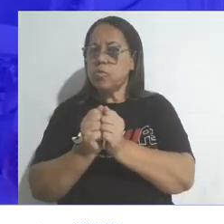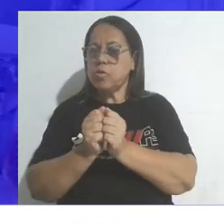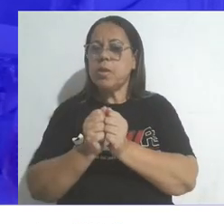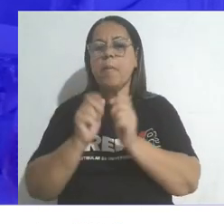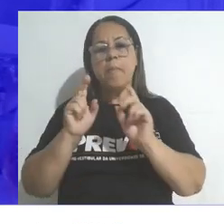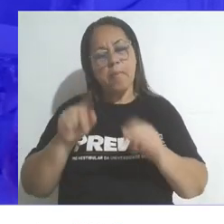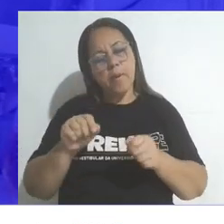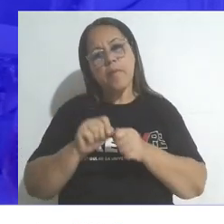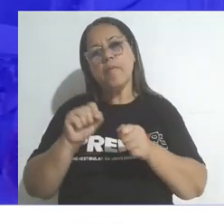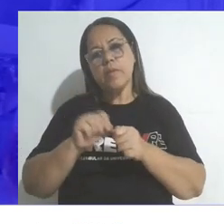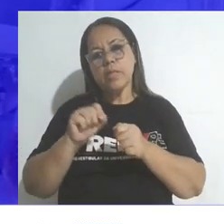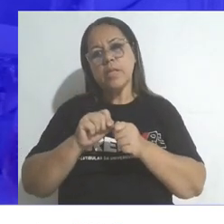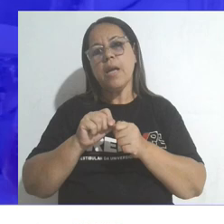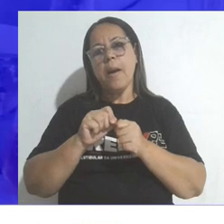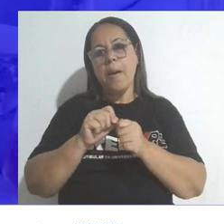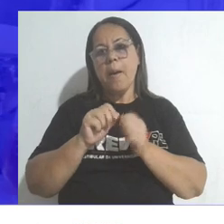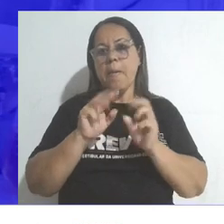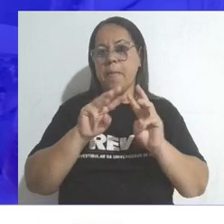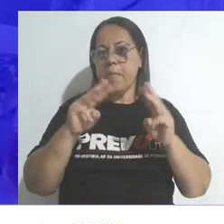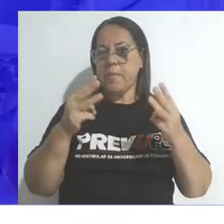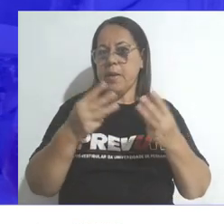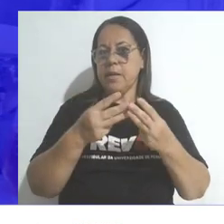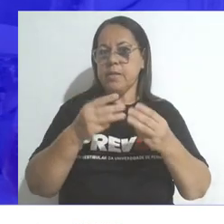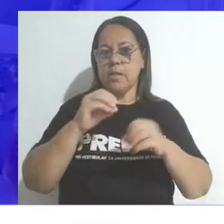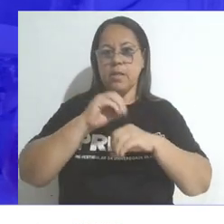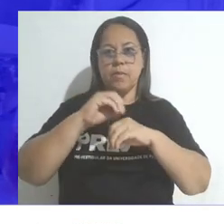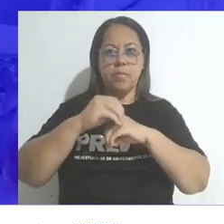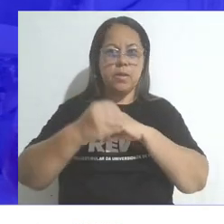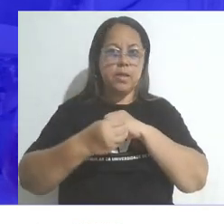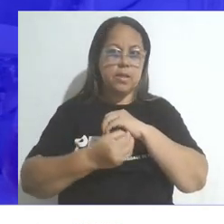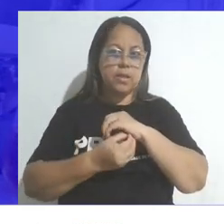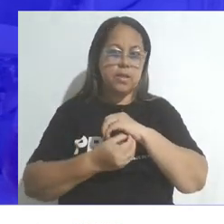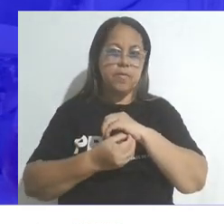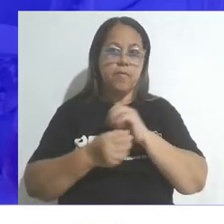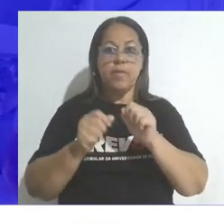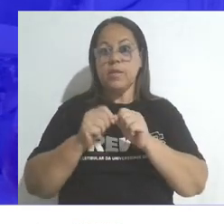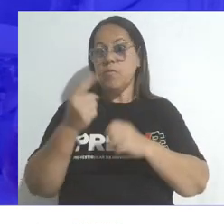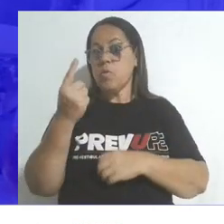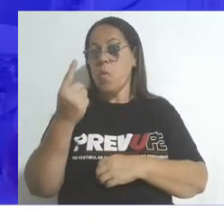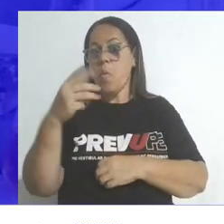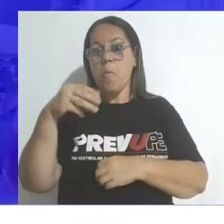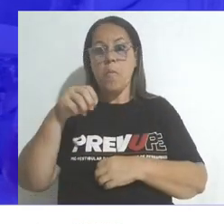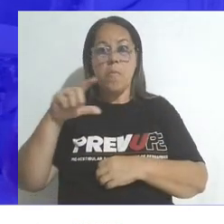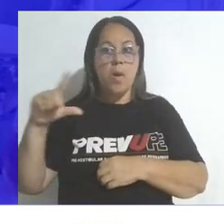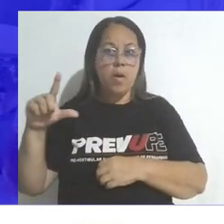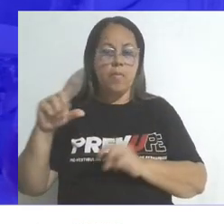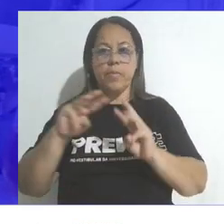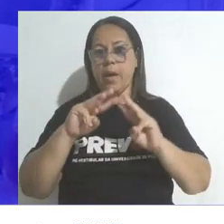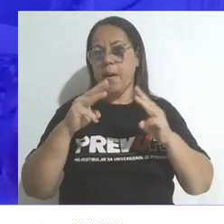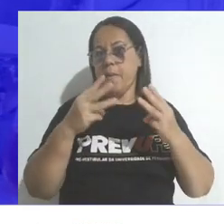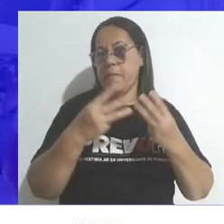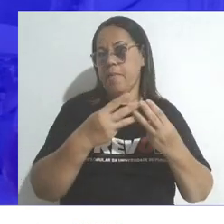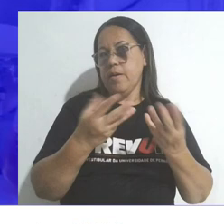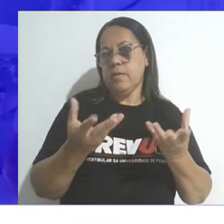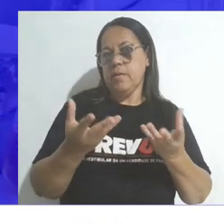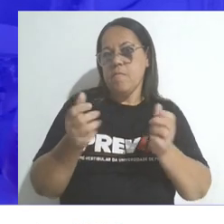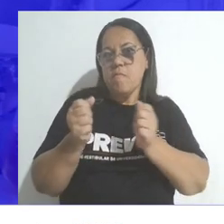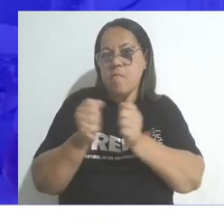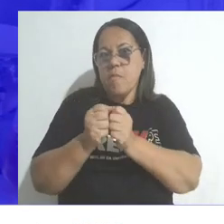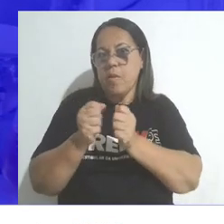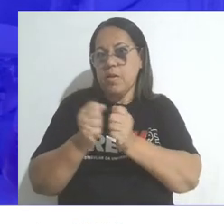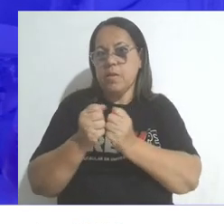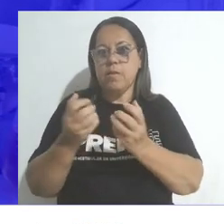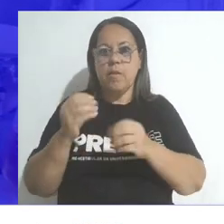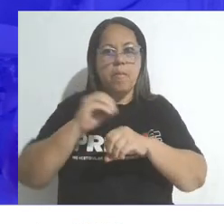formar a massa da molécula. Geralmente fazemos isso para um mol dessa molécula. A massa molar ou massa molecular